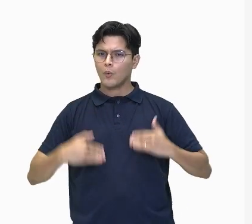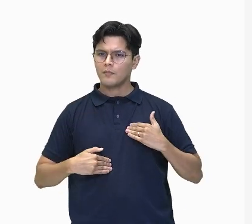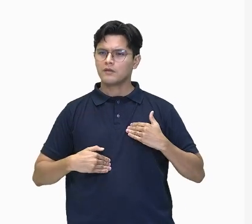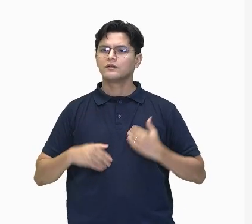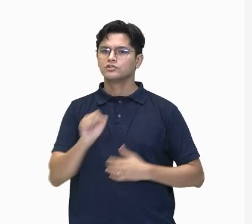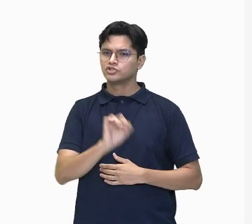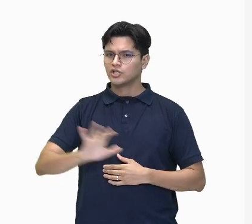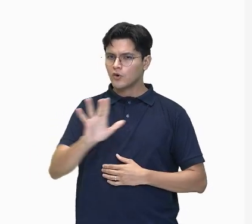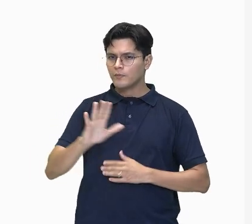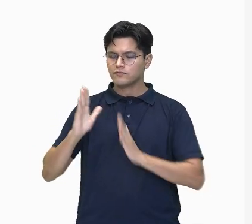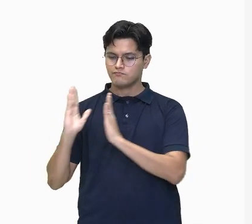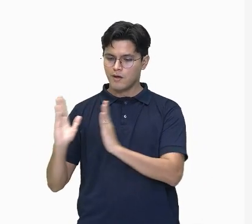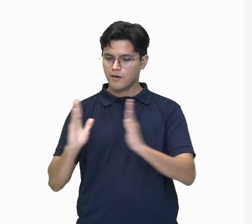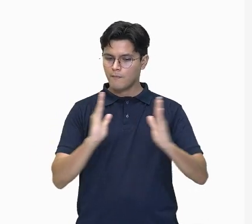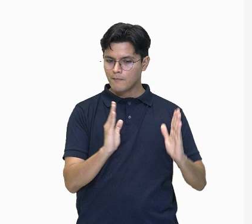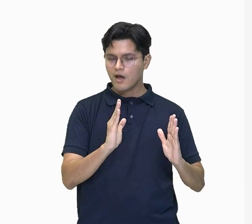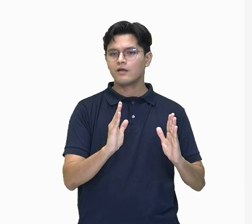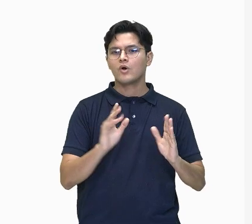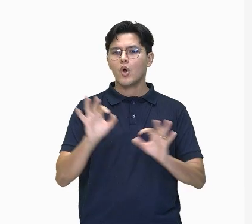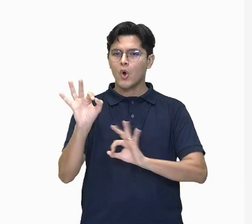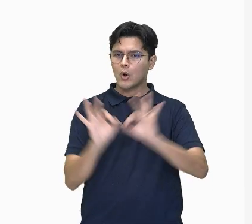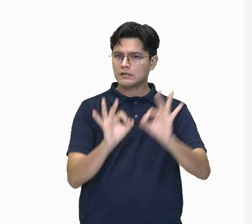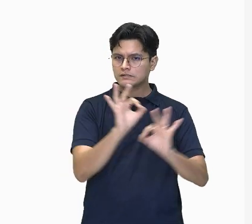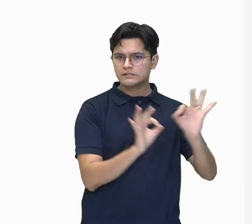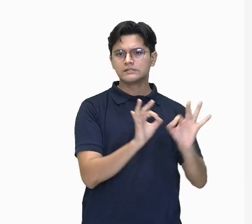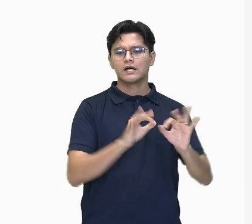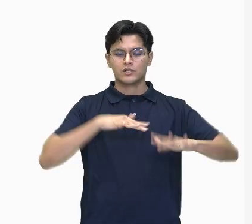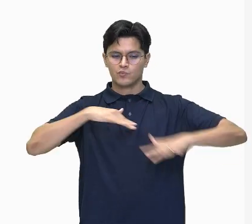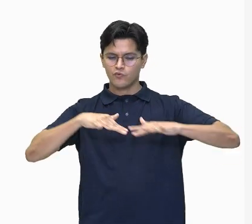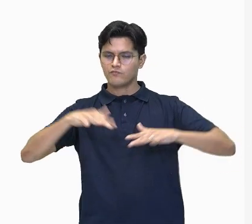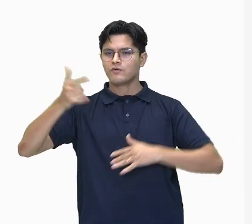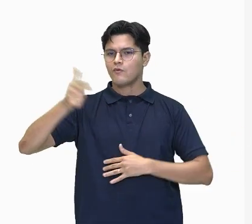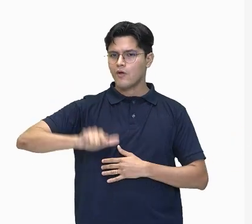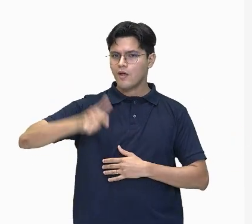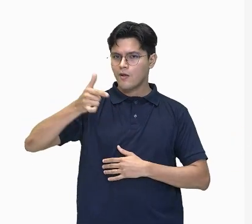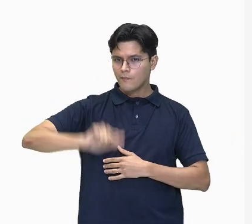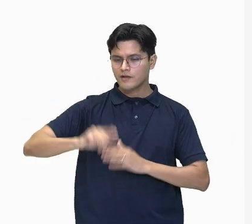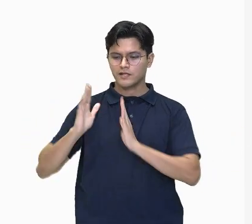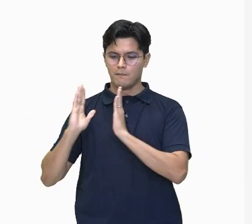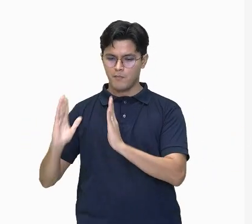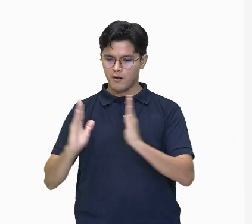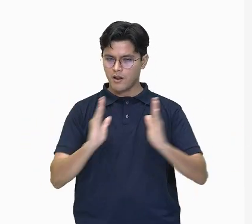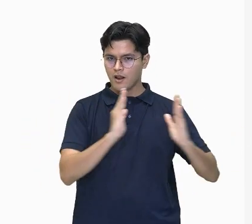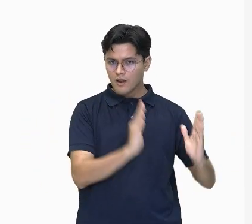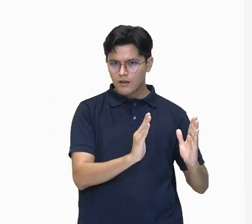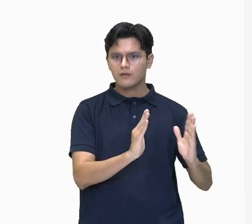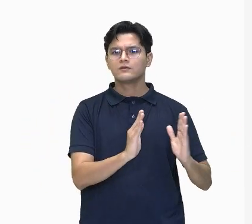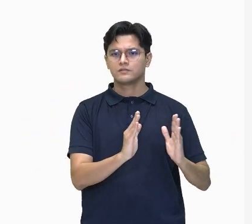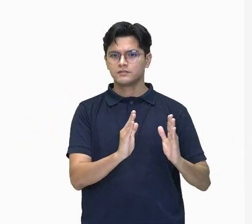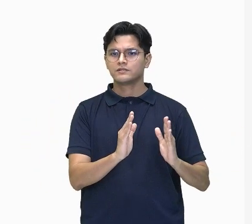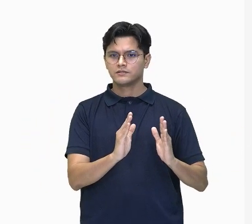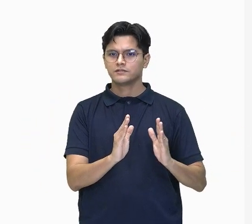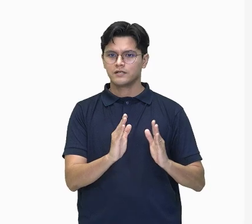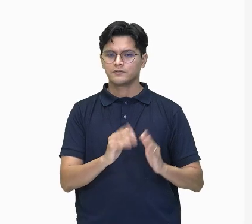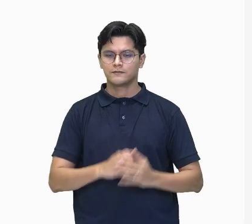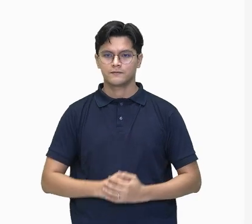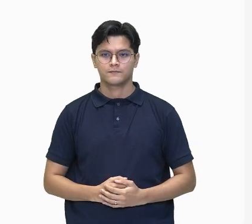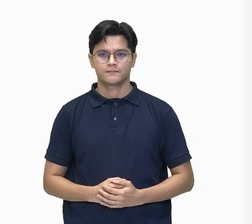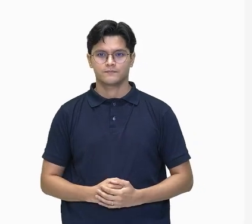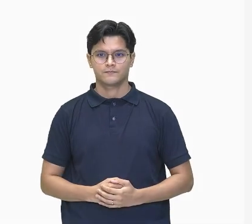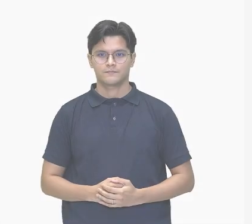sessões planejadas, de movimentos repetidos, com frequência e intensidades definidas. Então, quando eu falo de ginástica de